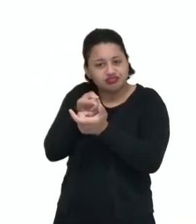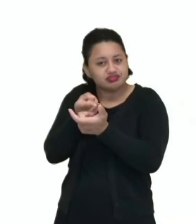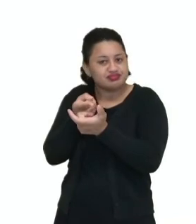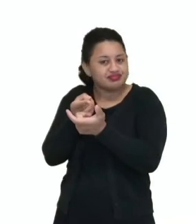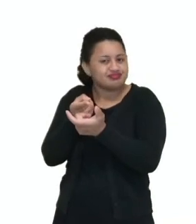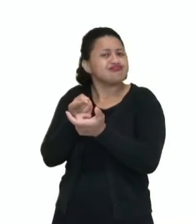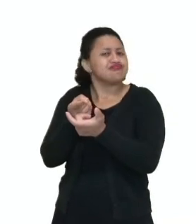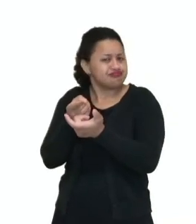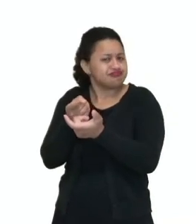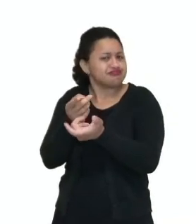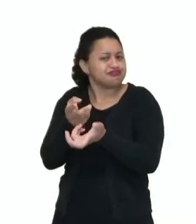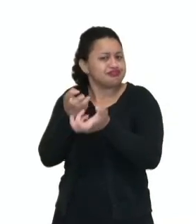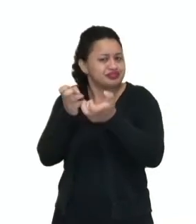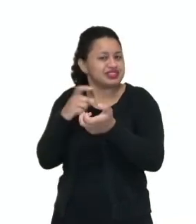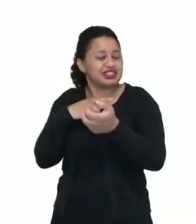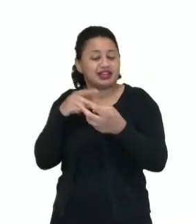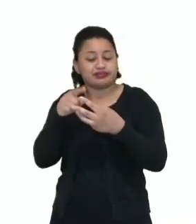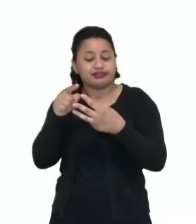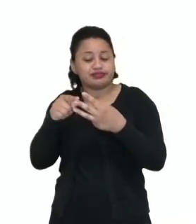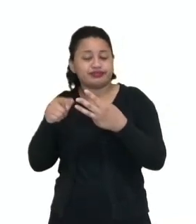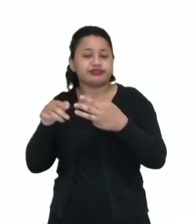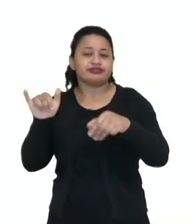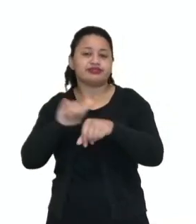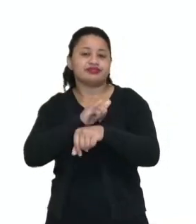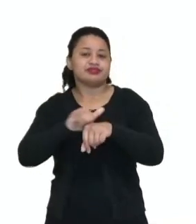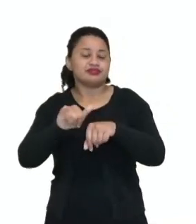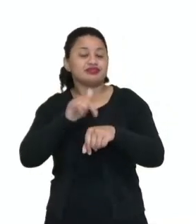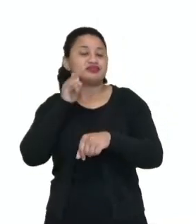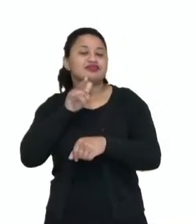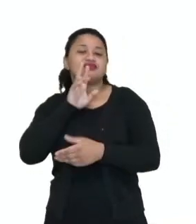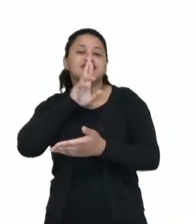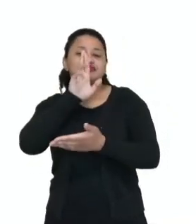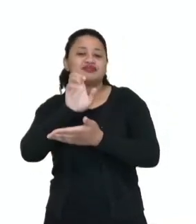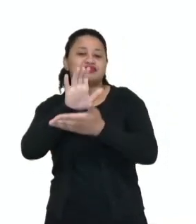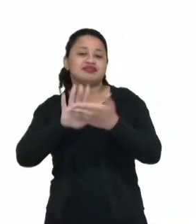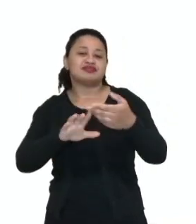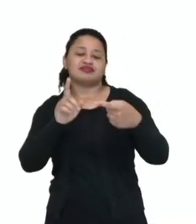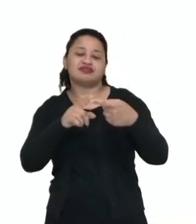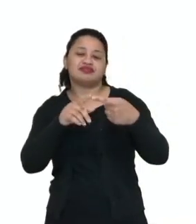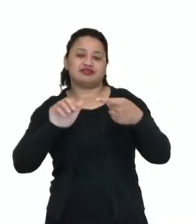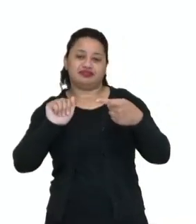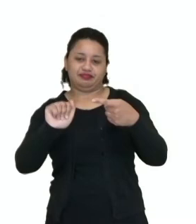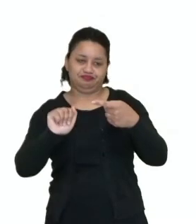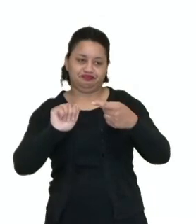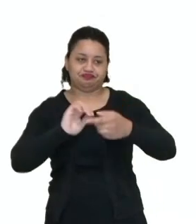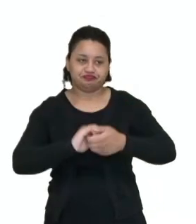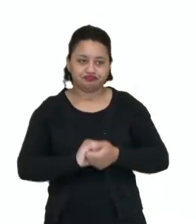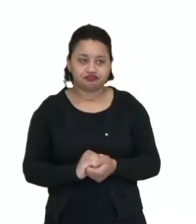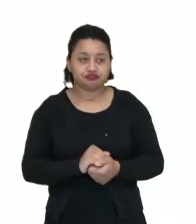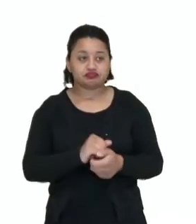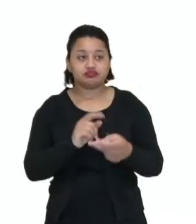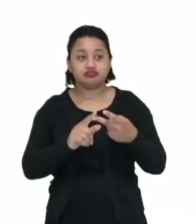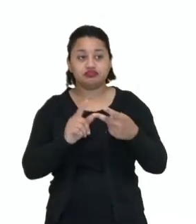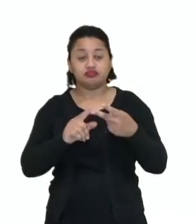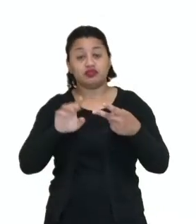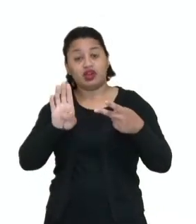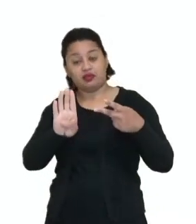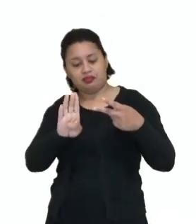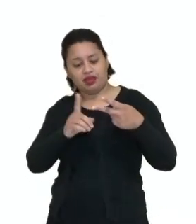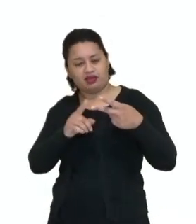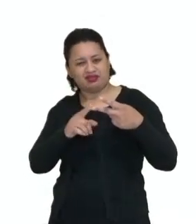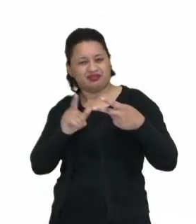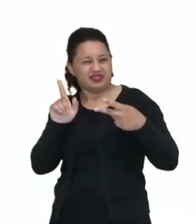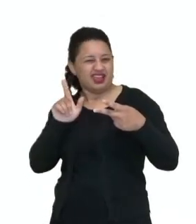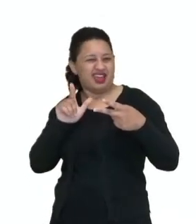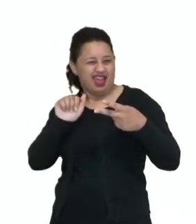Viu? Você tem 3 estratégias aqui para resolver essa letra A nessa continha, tá? Letra B aqui, ó, tá? Tá